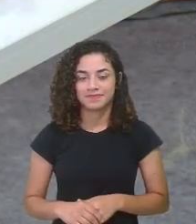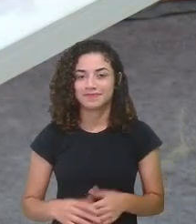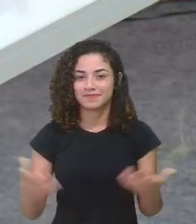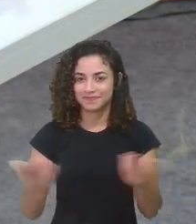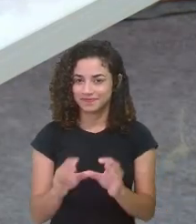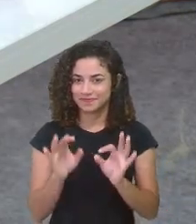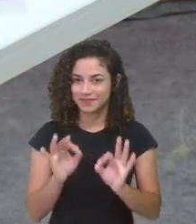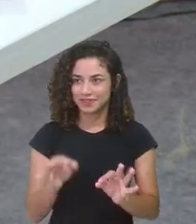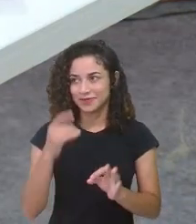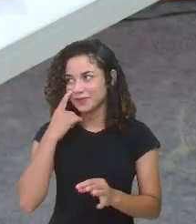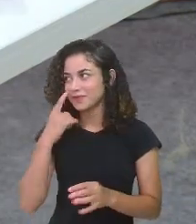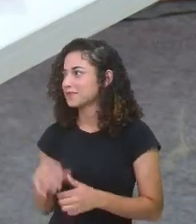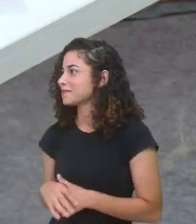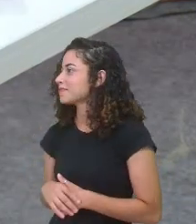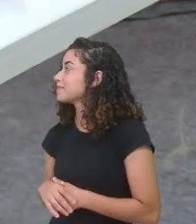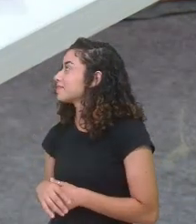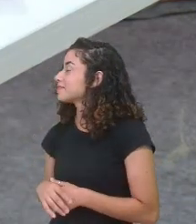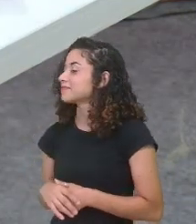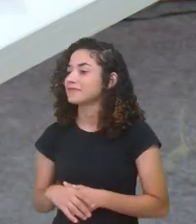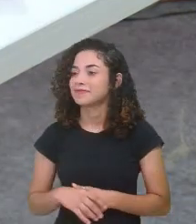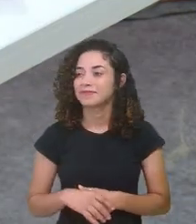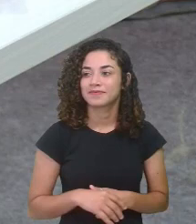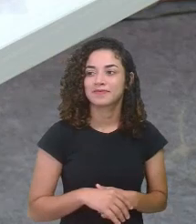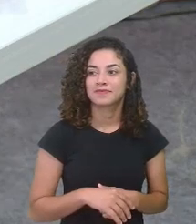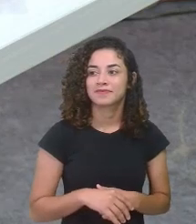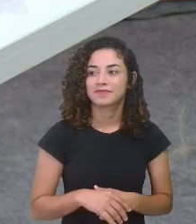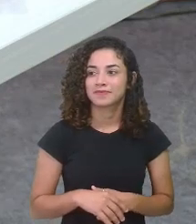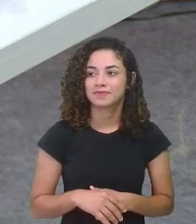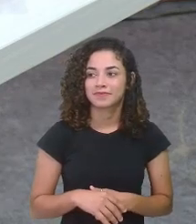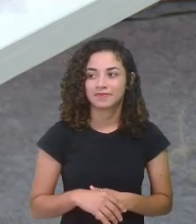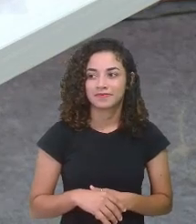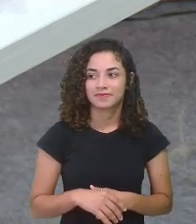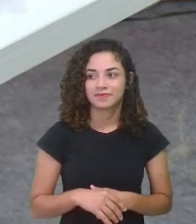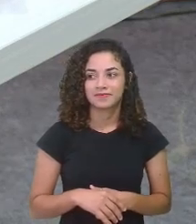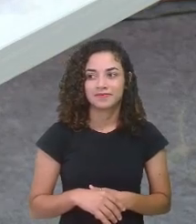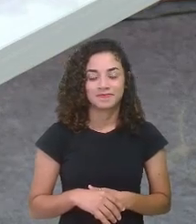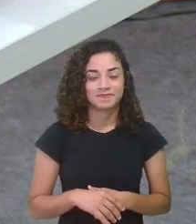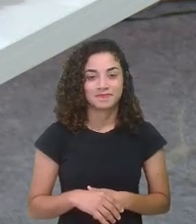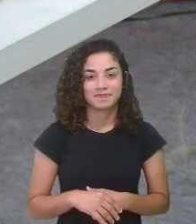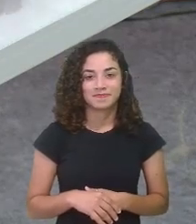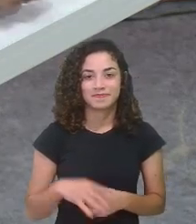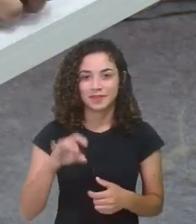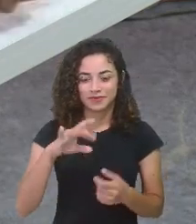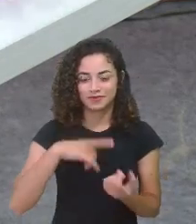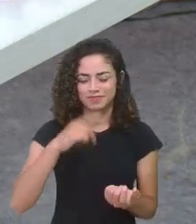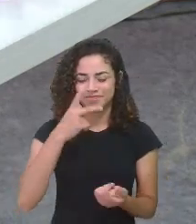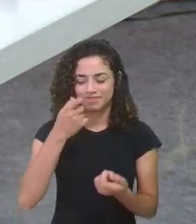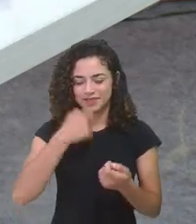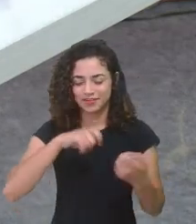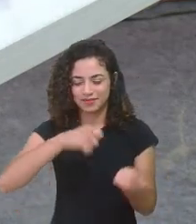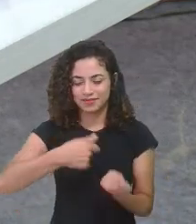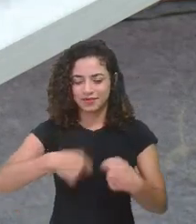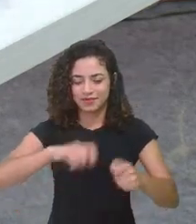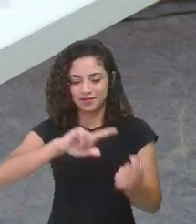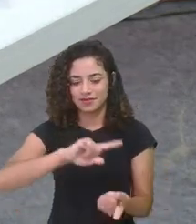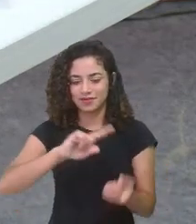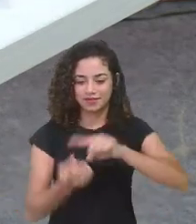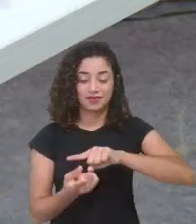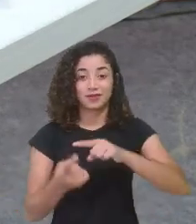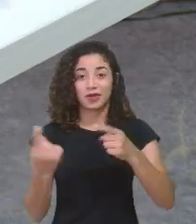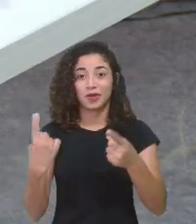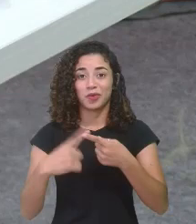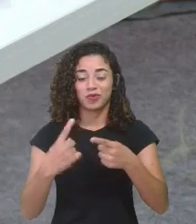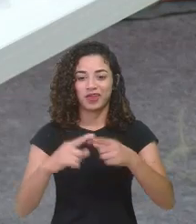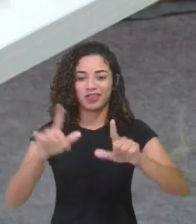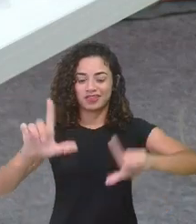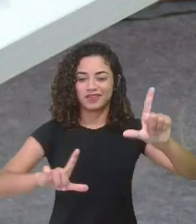certo, né? Só tá de cabeça para baixo. O 0. Ah, obrigada, professora Iris. É porque a gente Isso é a vê TV,